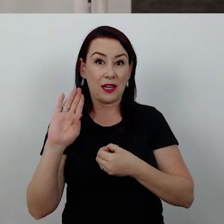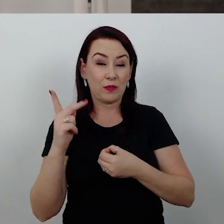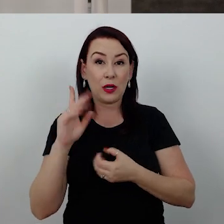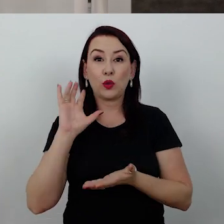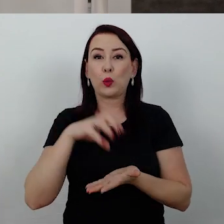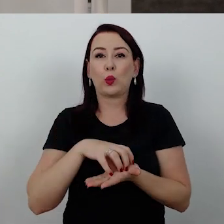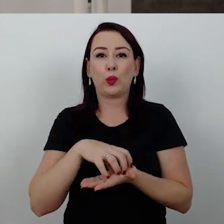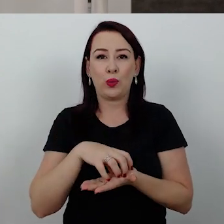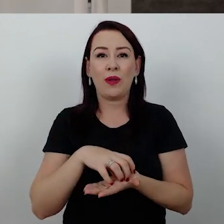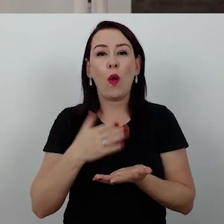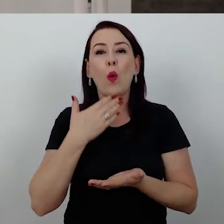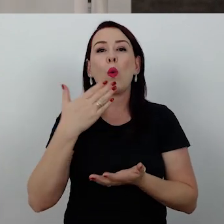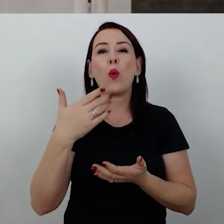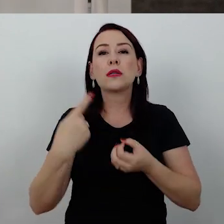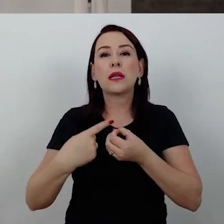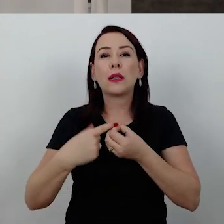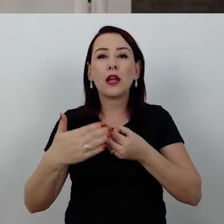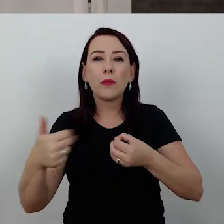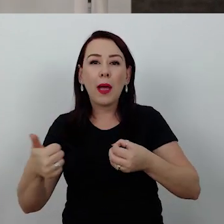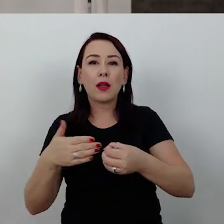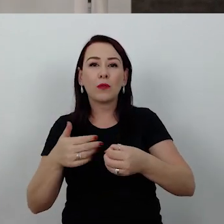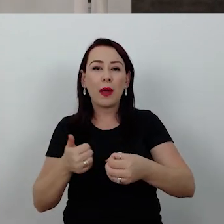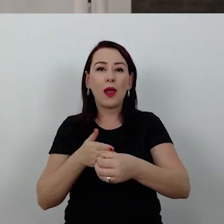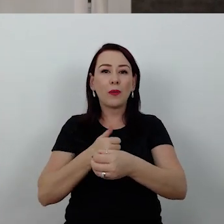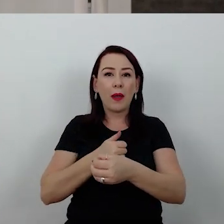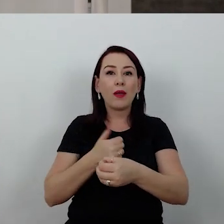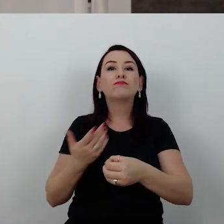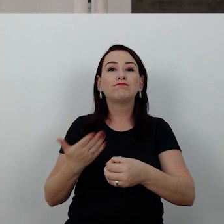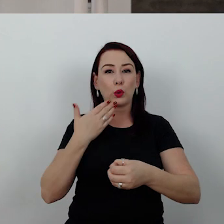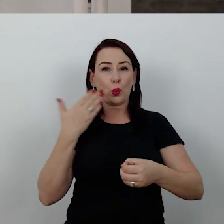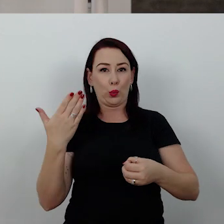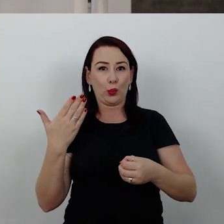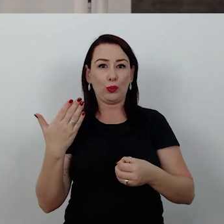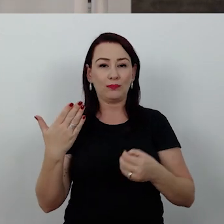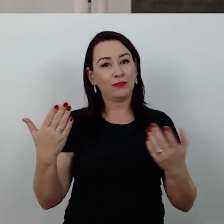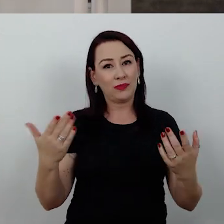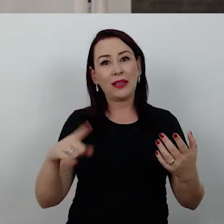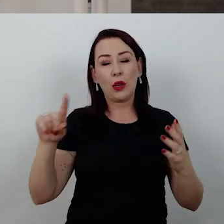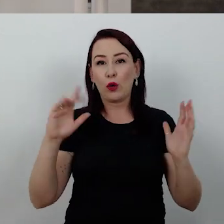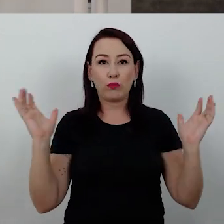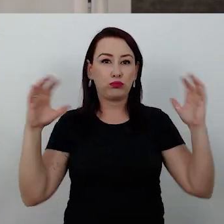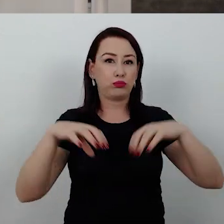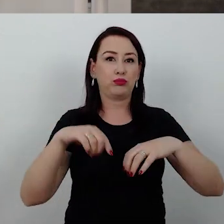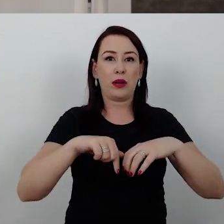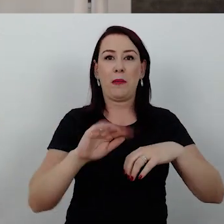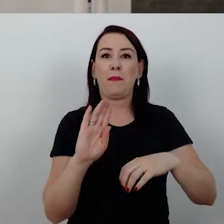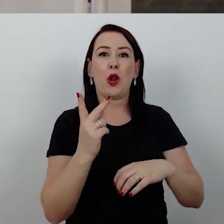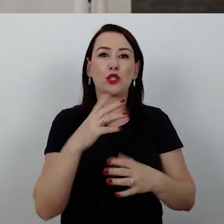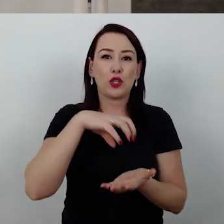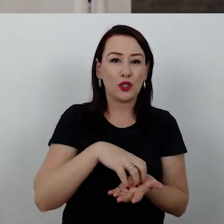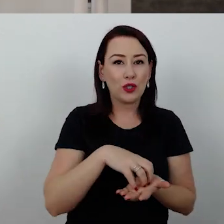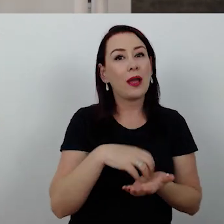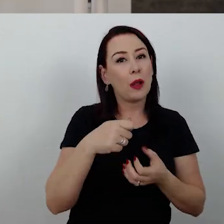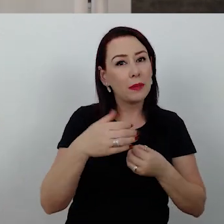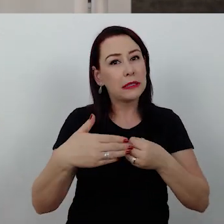não, Belo Horizonte concentra muito como esse território que atrai mesmo, né, esses produtores culturais,